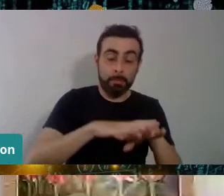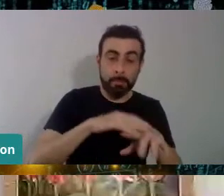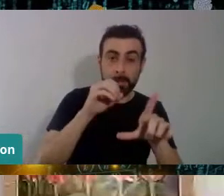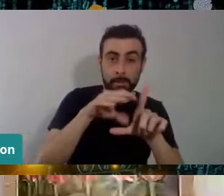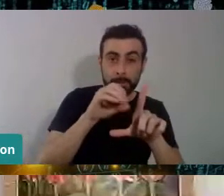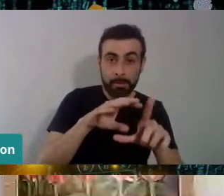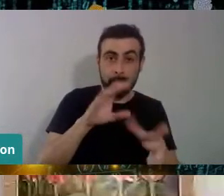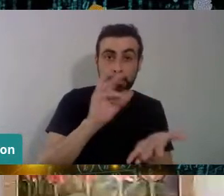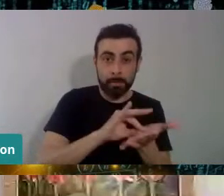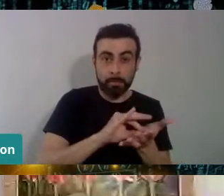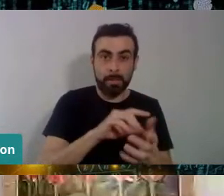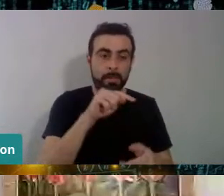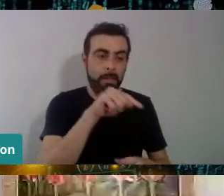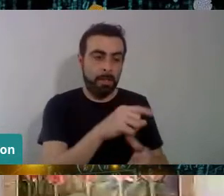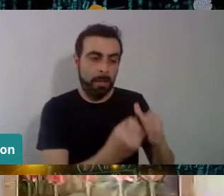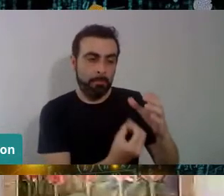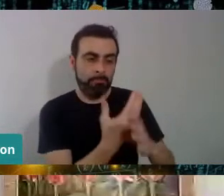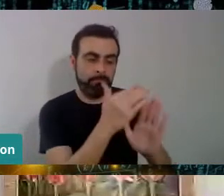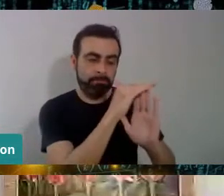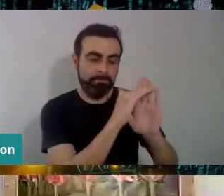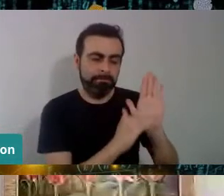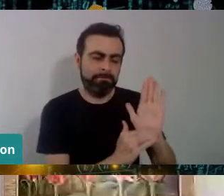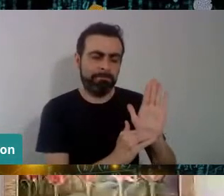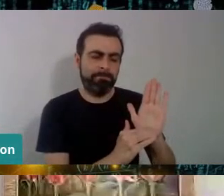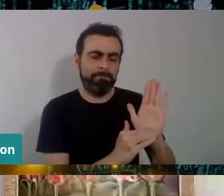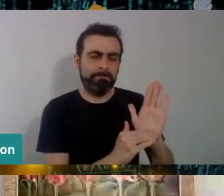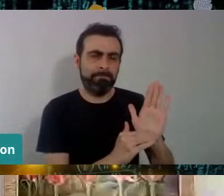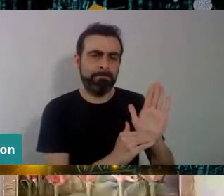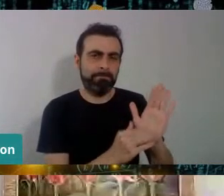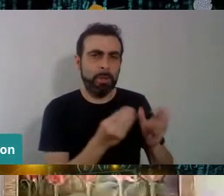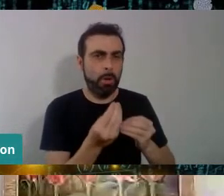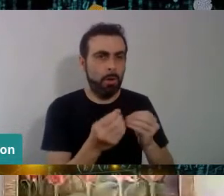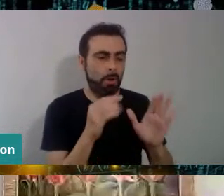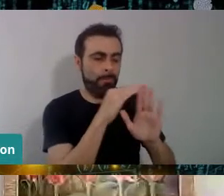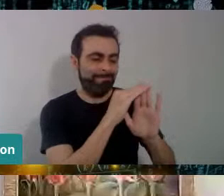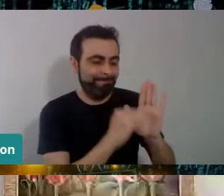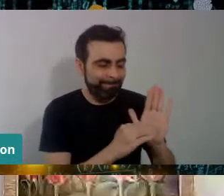um processo muito difícil